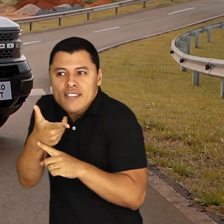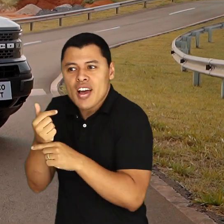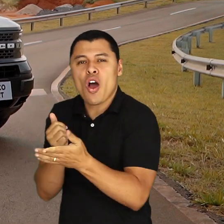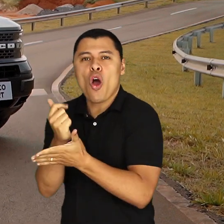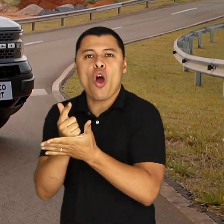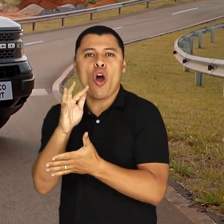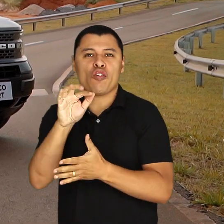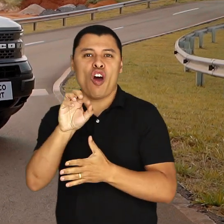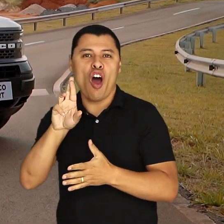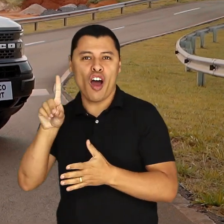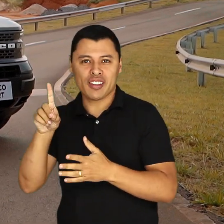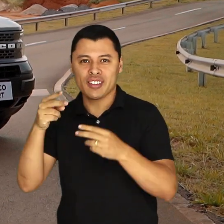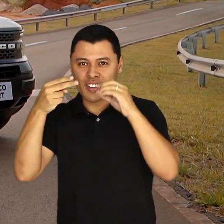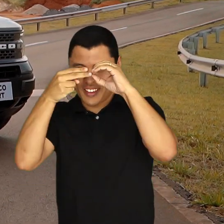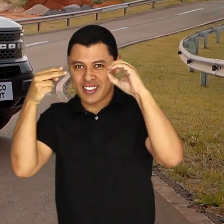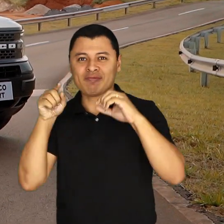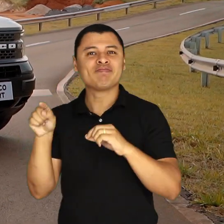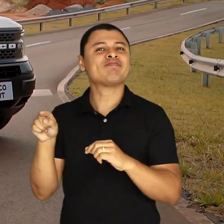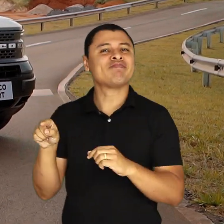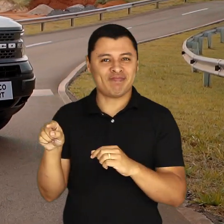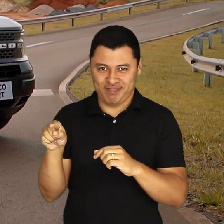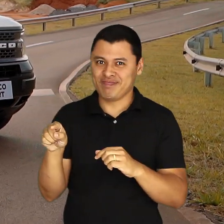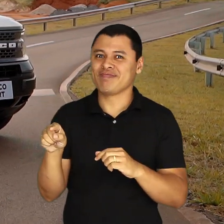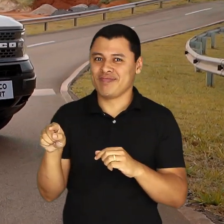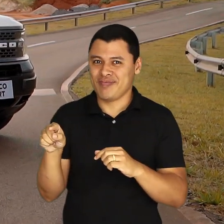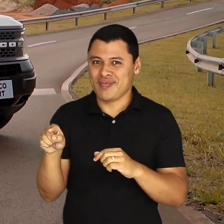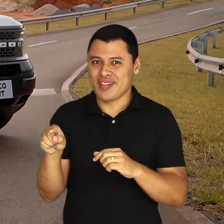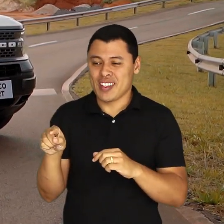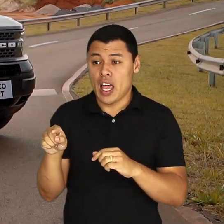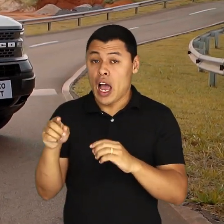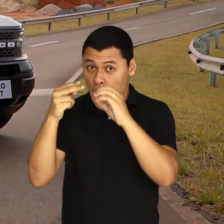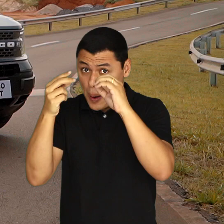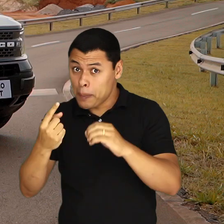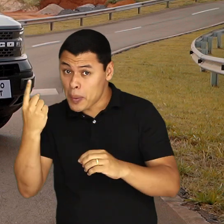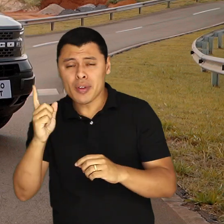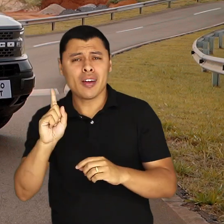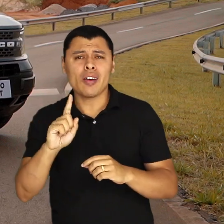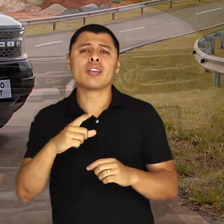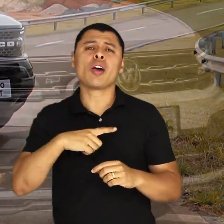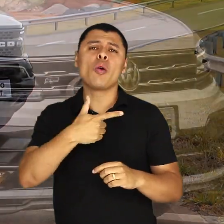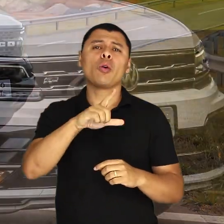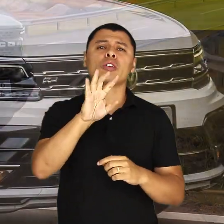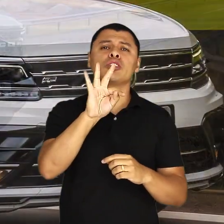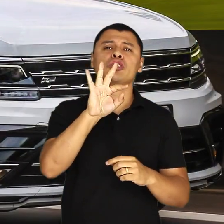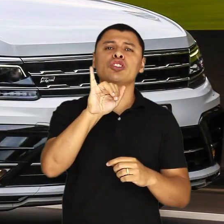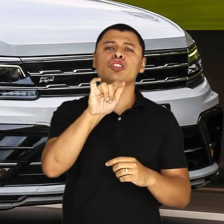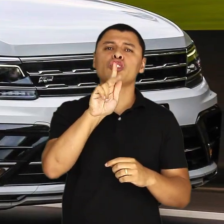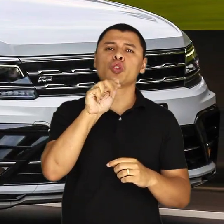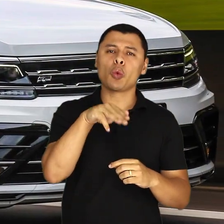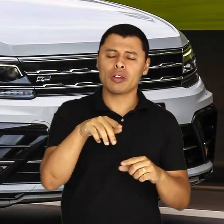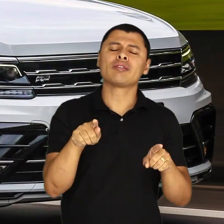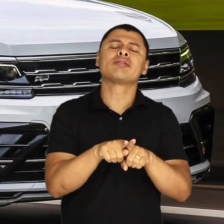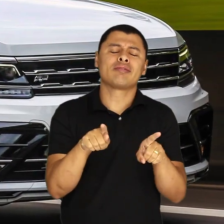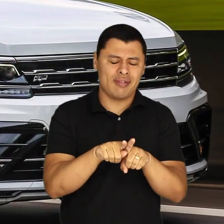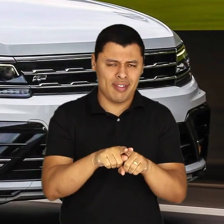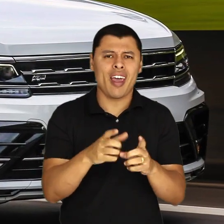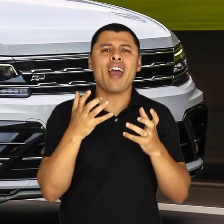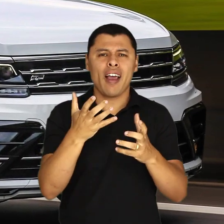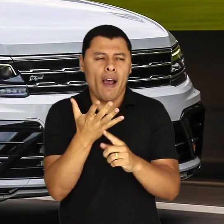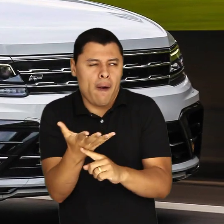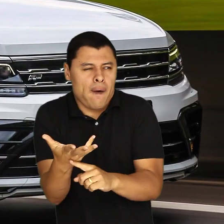mesmo dos topo de linha do Compass. Não é o primeiro veículo a fazer isso nesse mercado, né? Vai lembrar aí do Tiguan R-Line, por exemplo, que já tinha